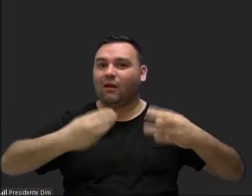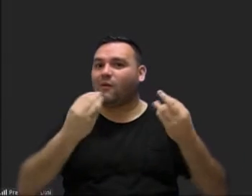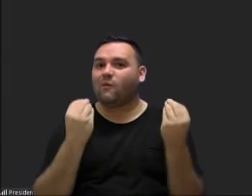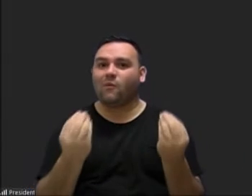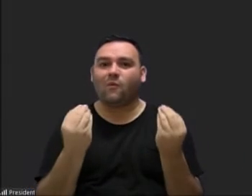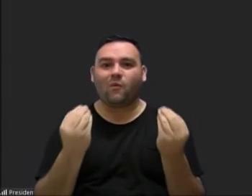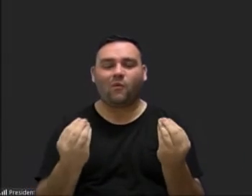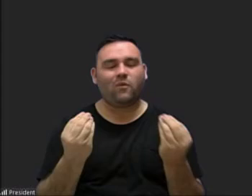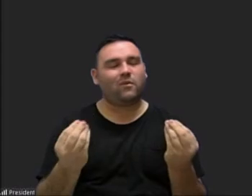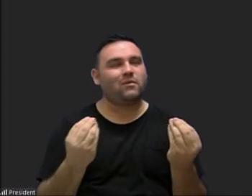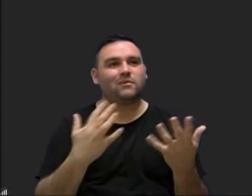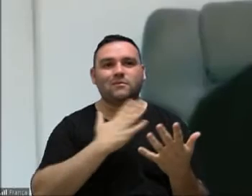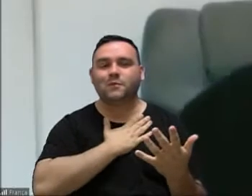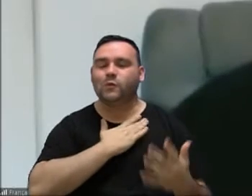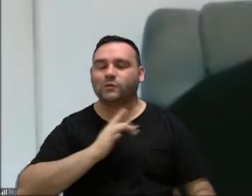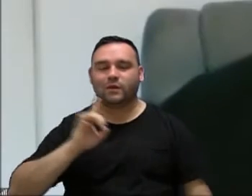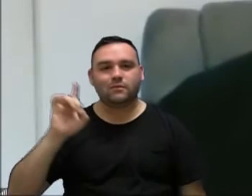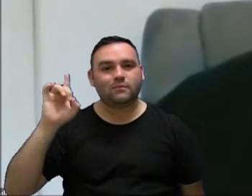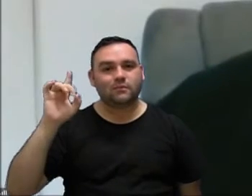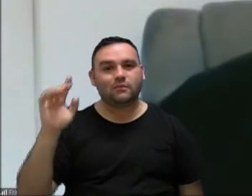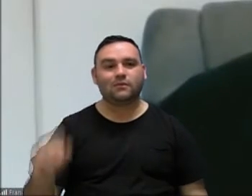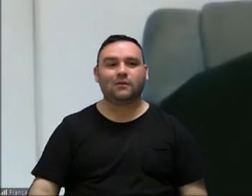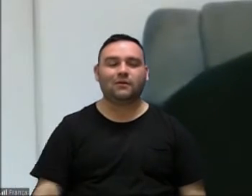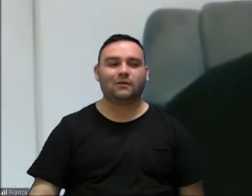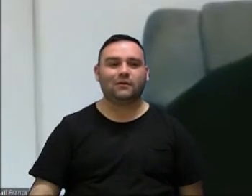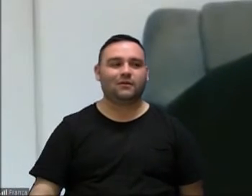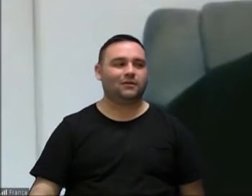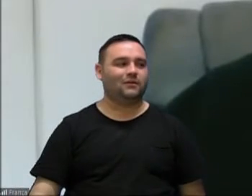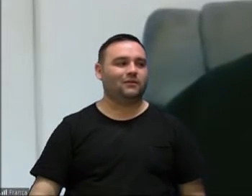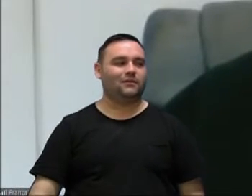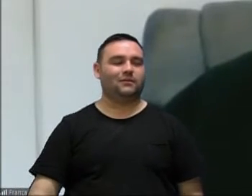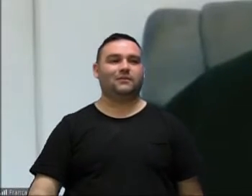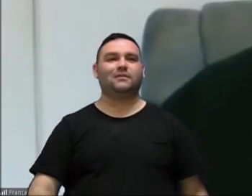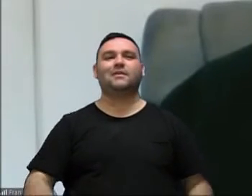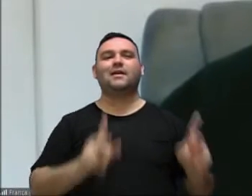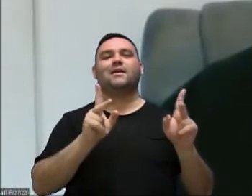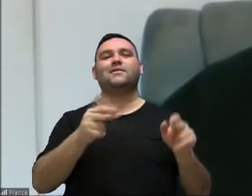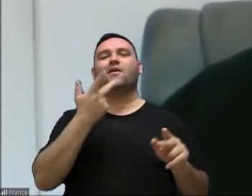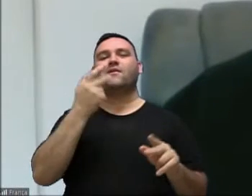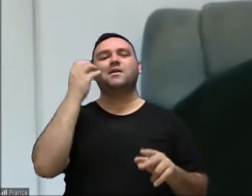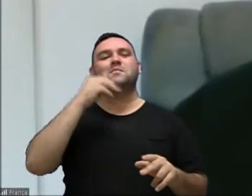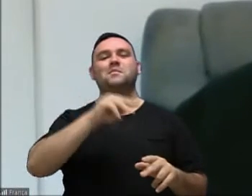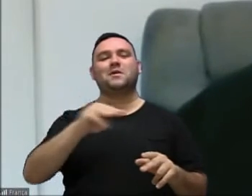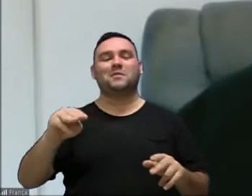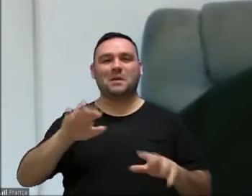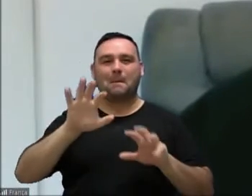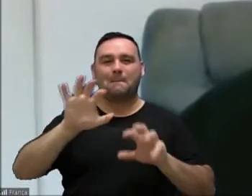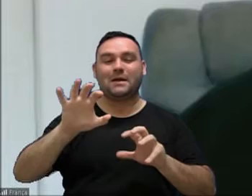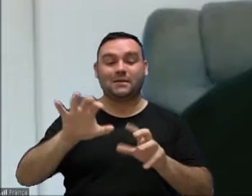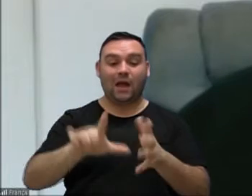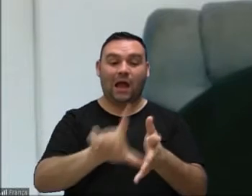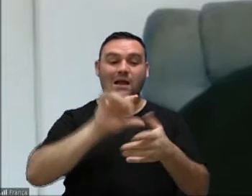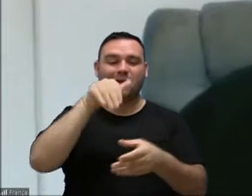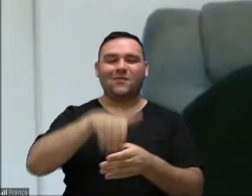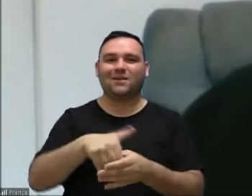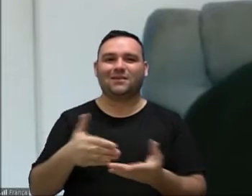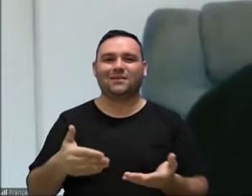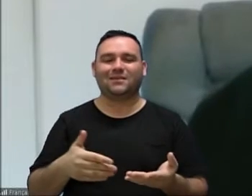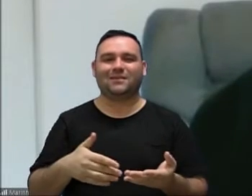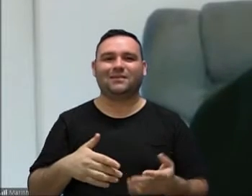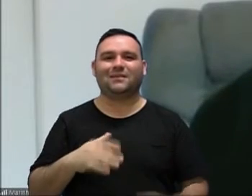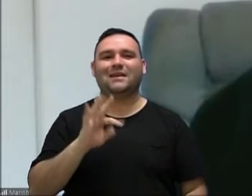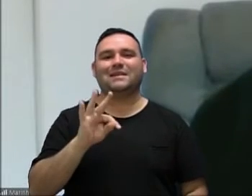Jesus amado é que nem diz o Marinho pressão pré-eleitoral como é que é Marinho